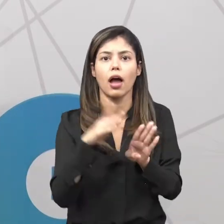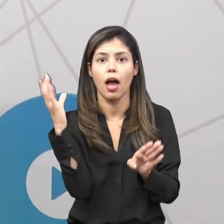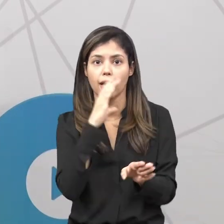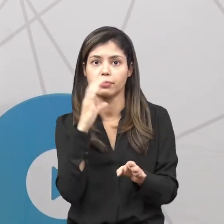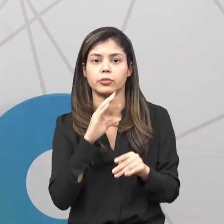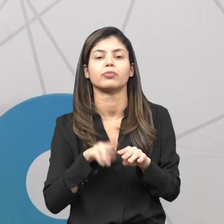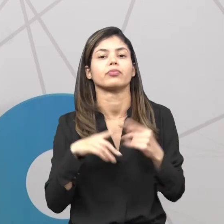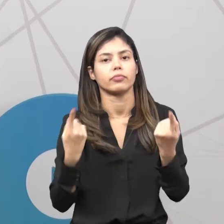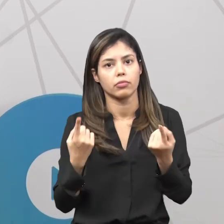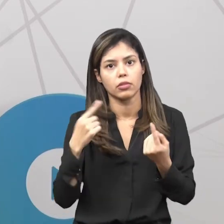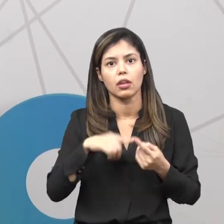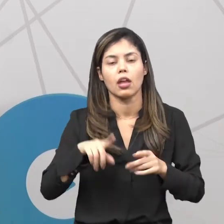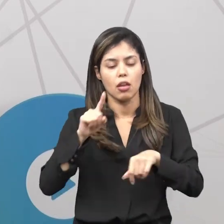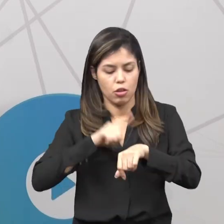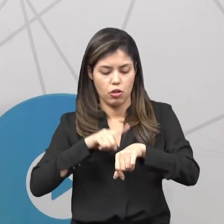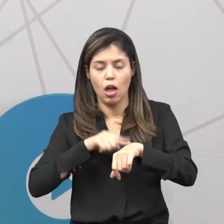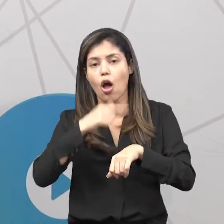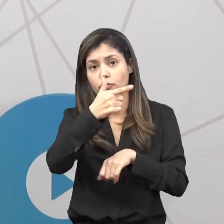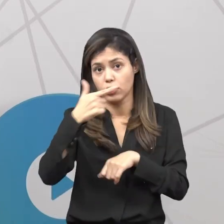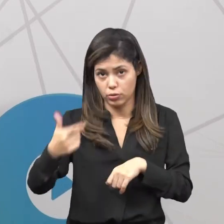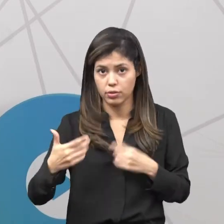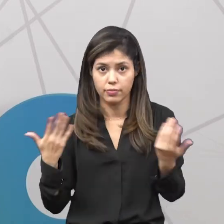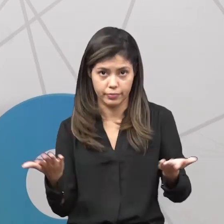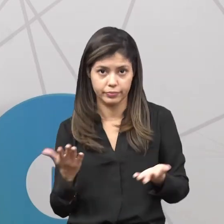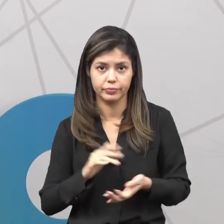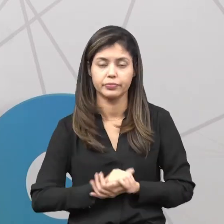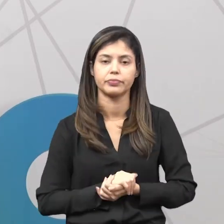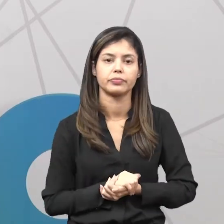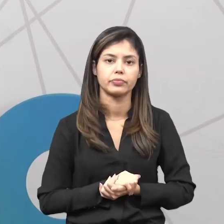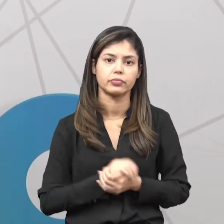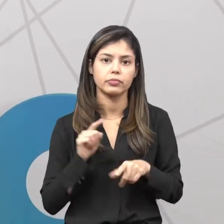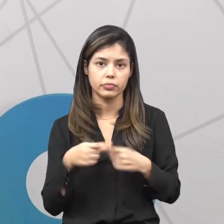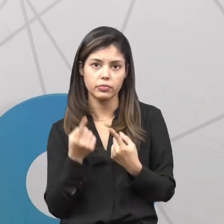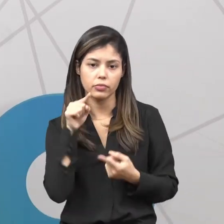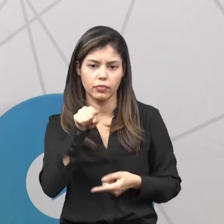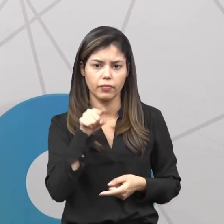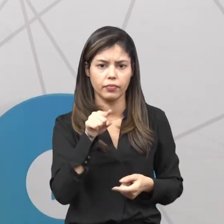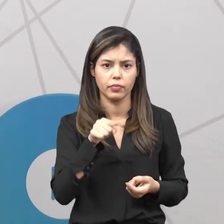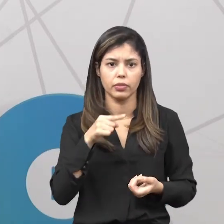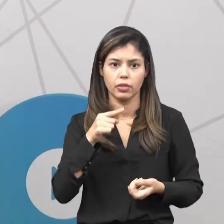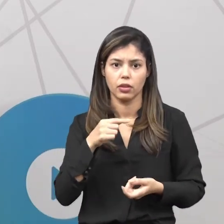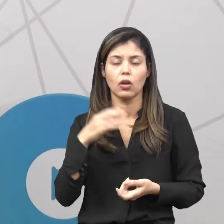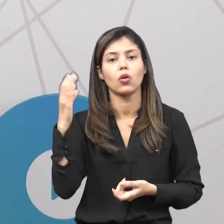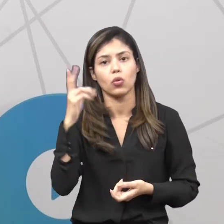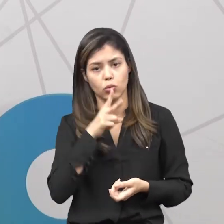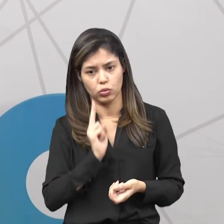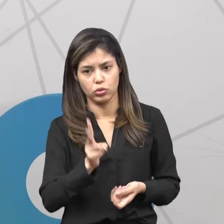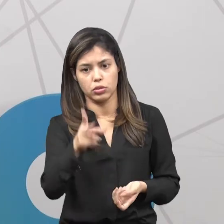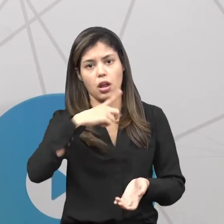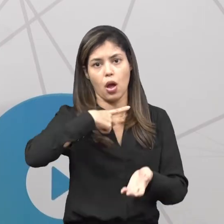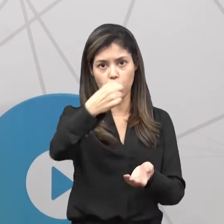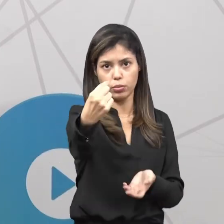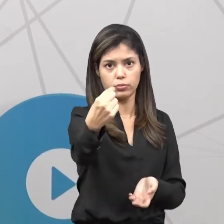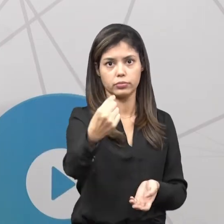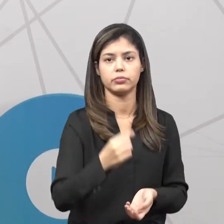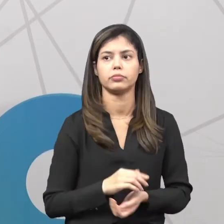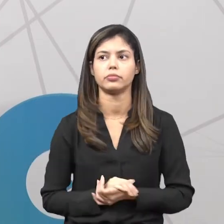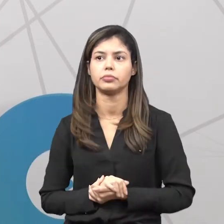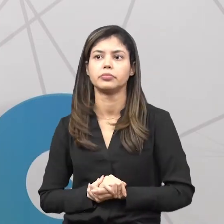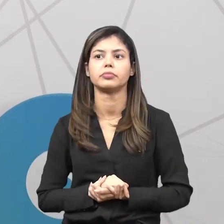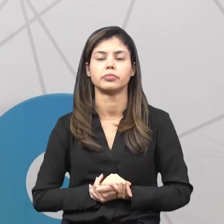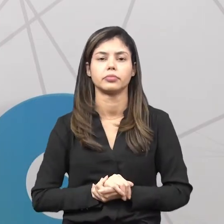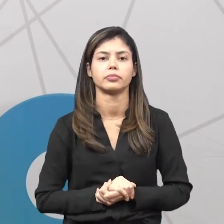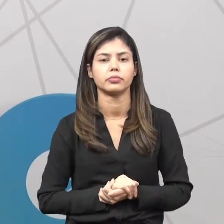20 metros, já vai ser cronometrado, não é aquele final de 22 metros, tá? Mas aí você não desacelera e o teste é o mais